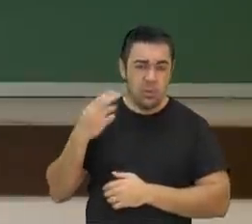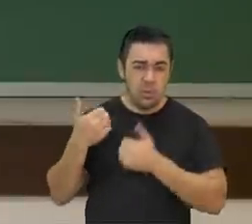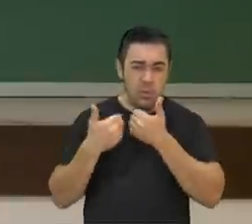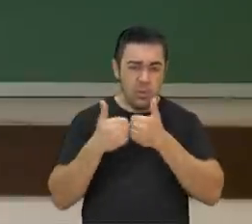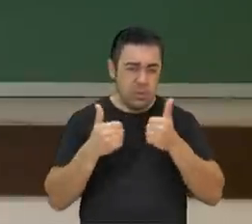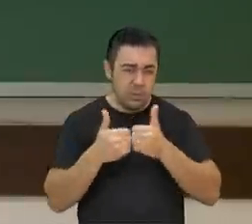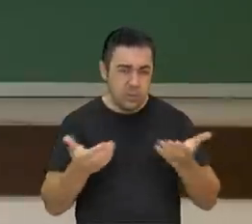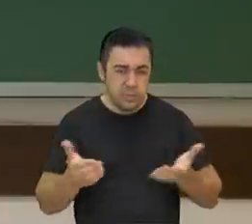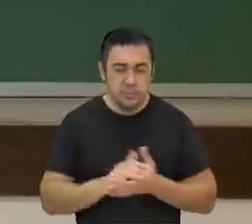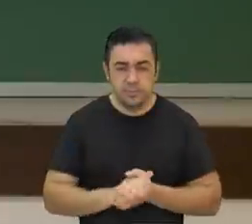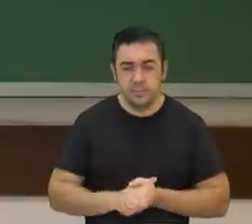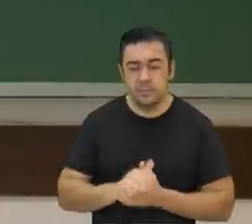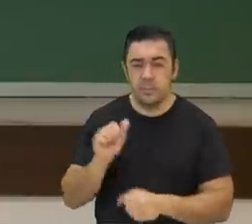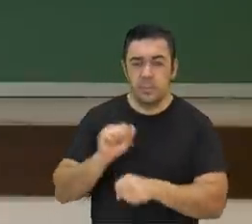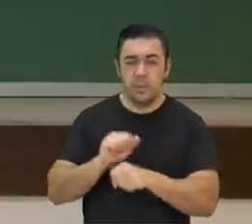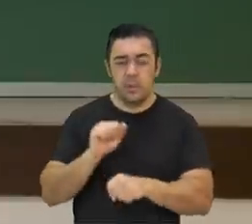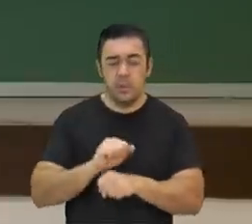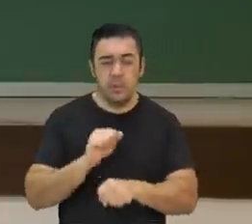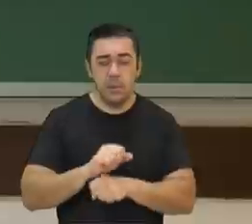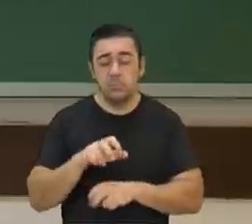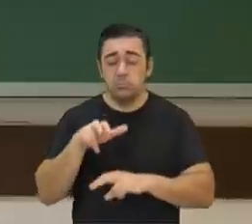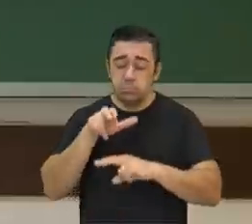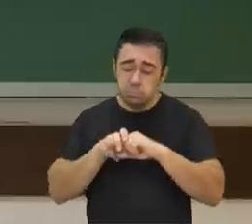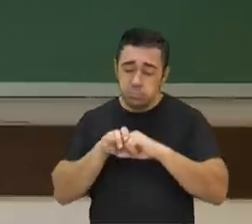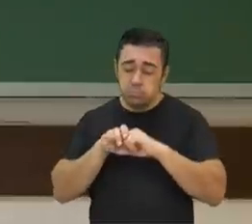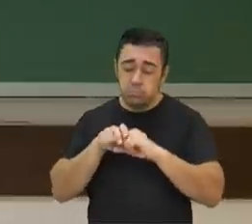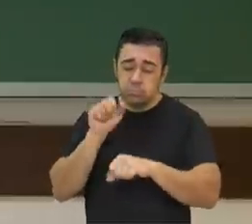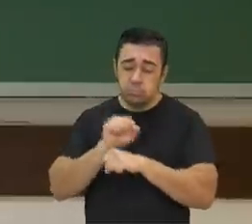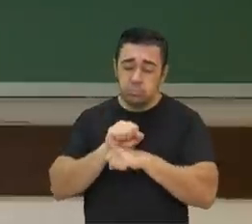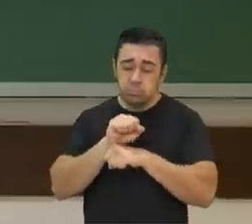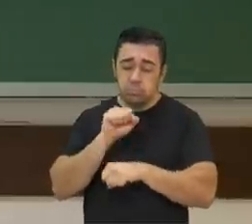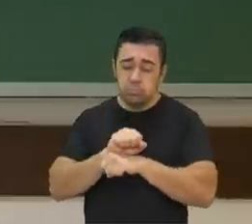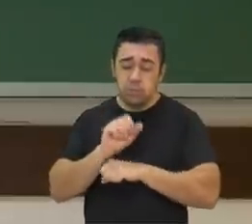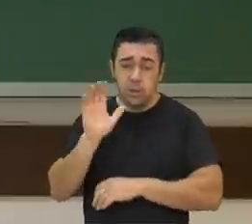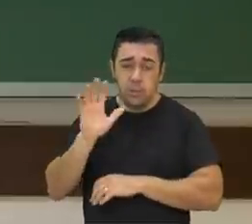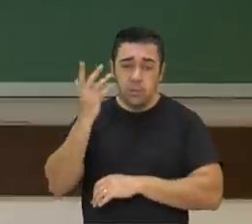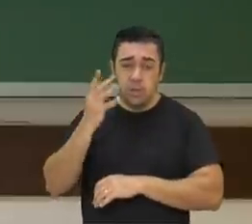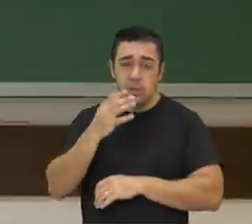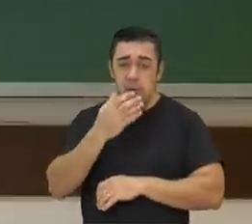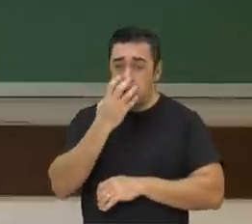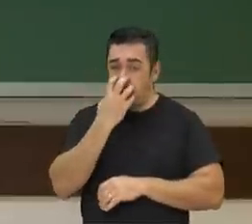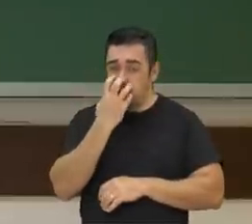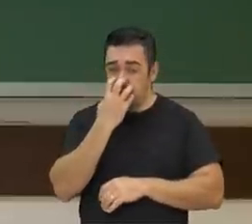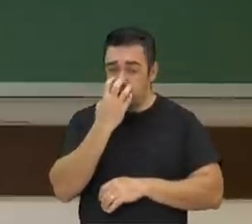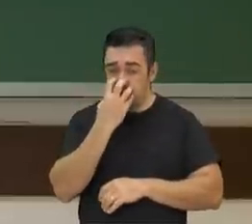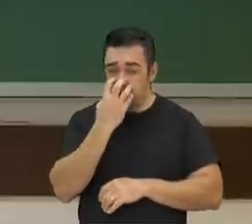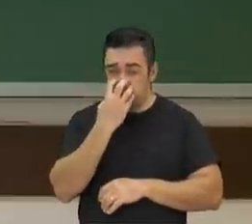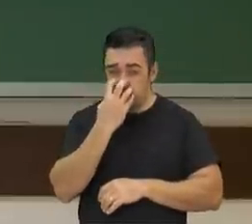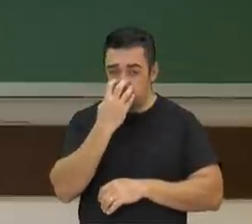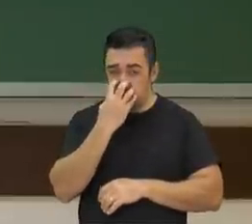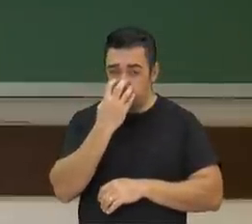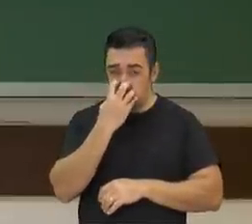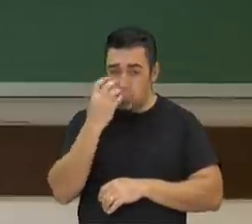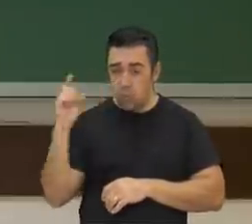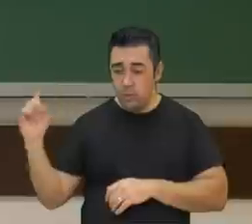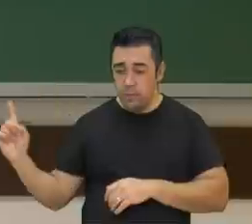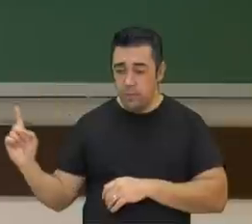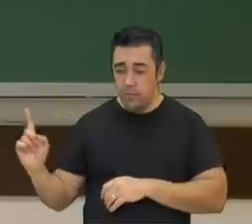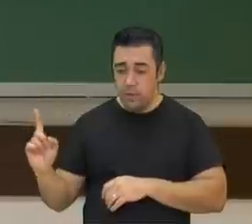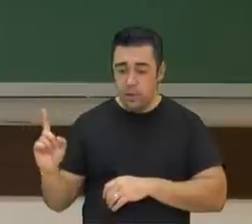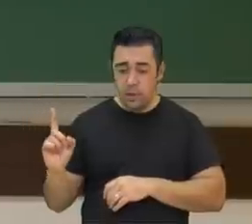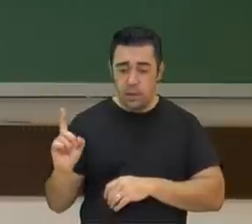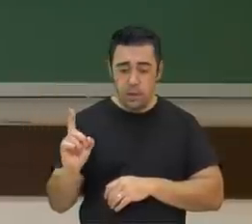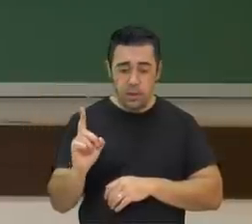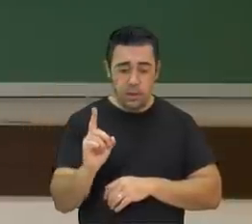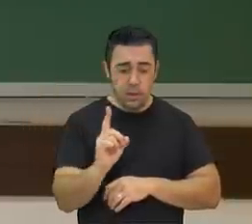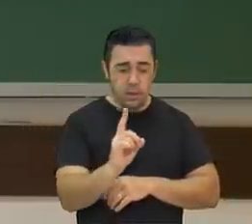anteriores. E, de repente, né, sentada ali acontece algo inesperado. Ela vê um cachorro passando na rua, com a sua dona. E esse